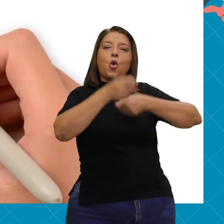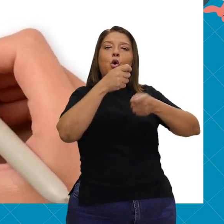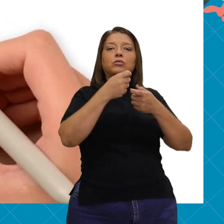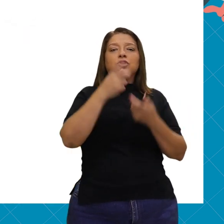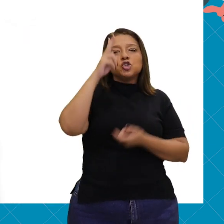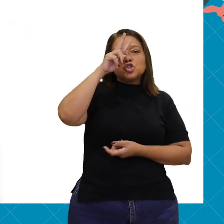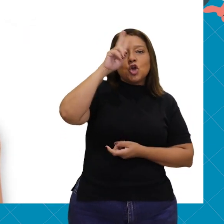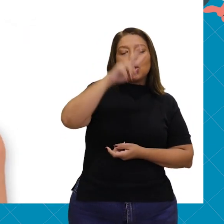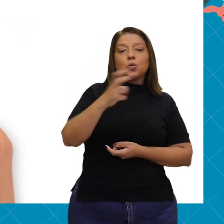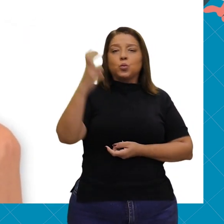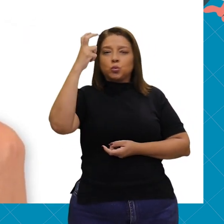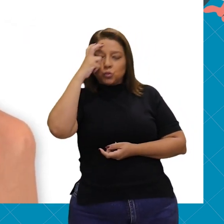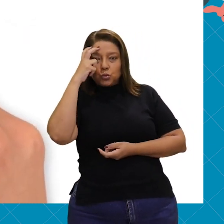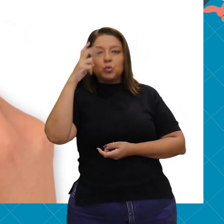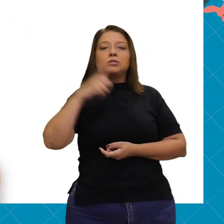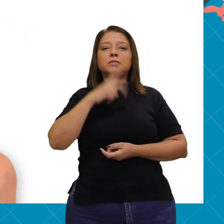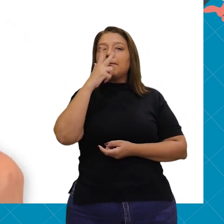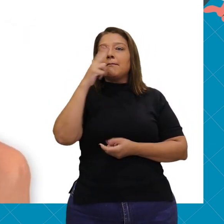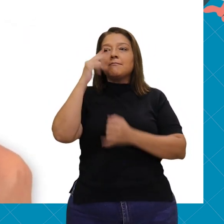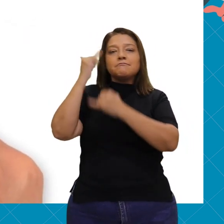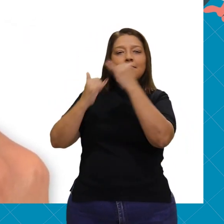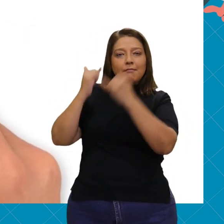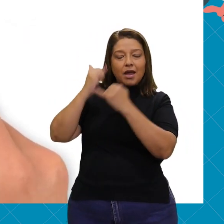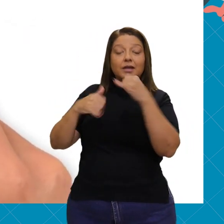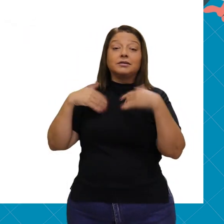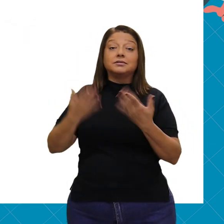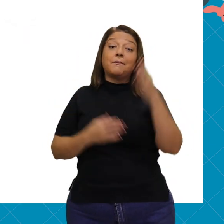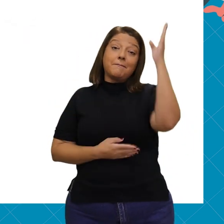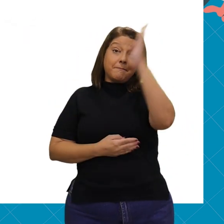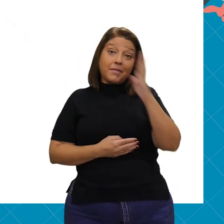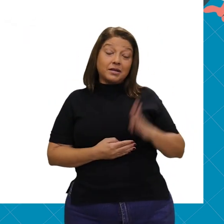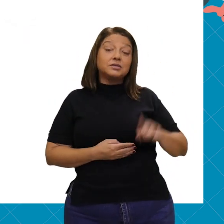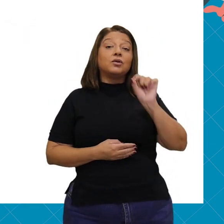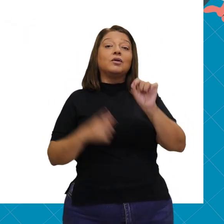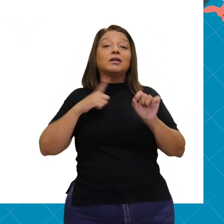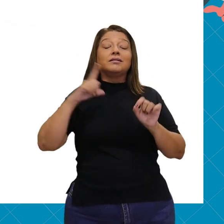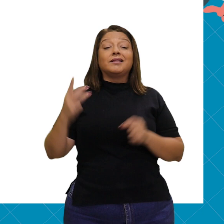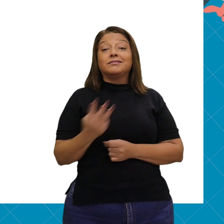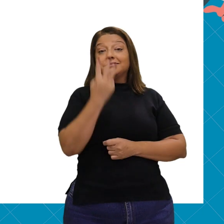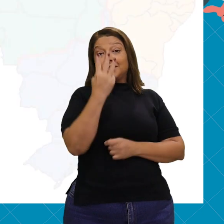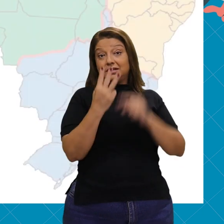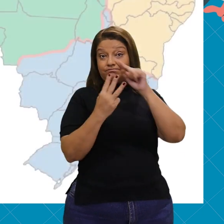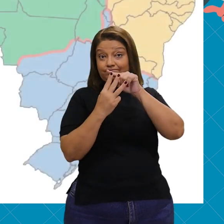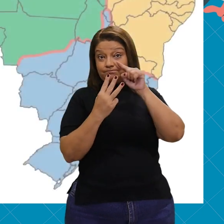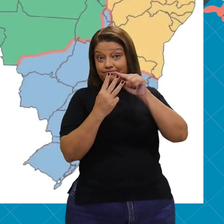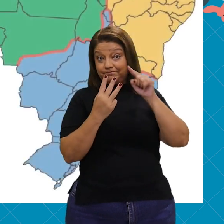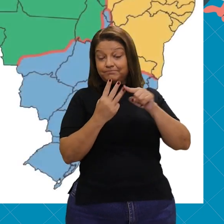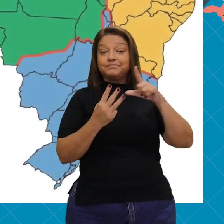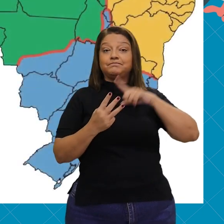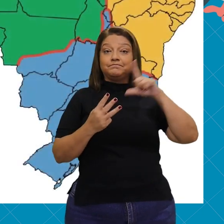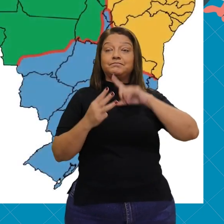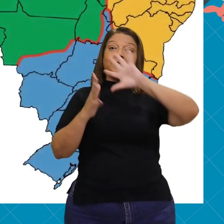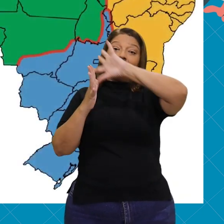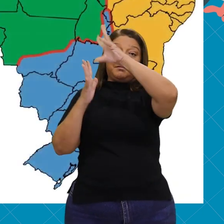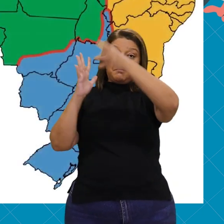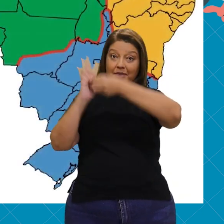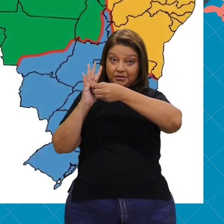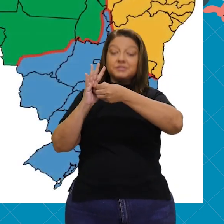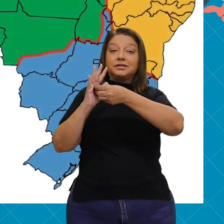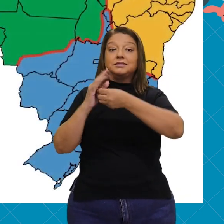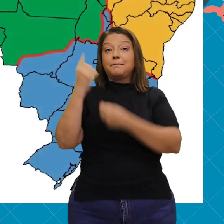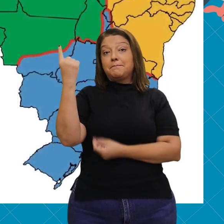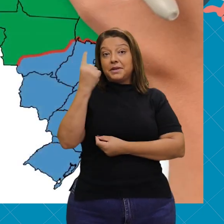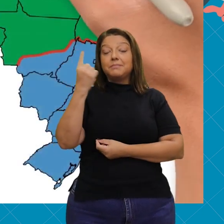semelhanças econômicas, históricas e culturais. Nessa proposta, o Brasil foi segmentado em 3 complexos. O primeiro, a